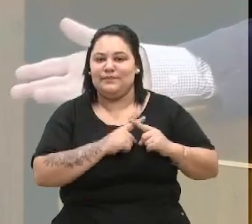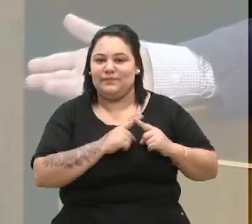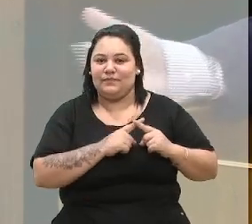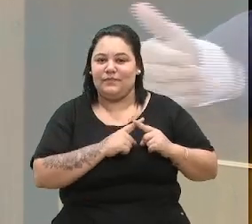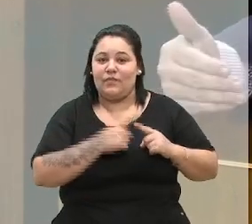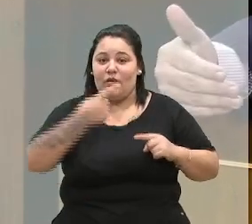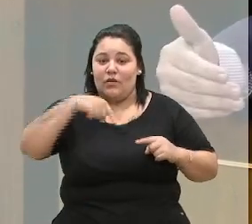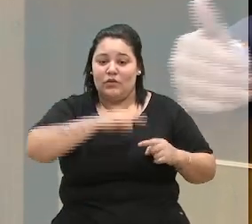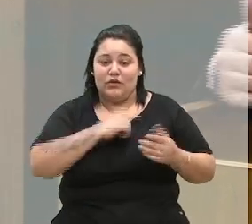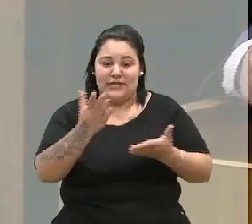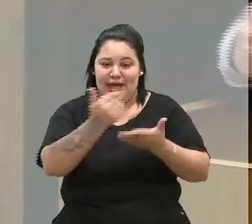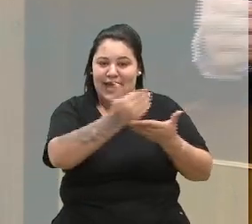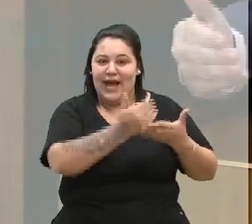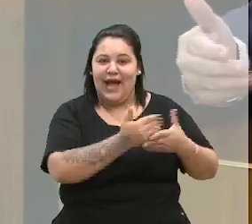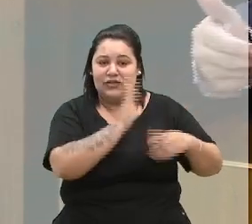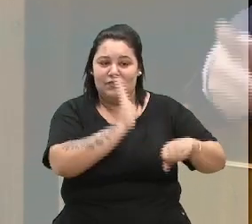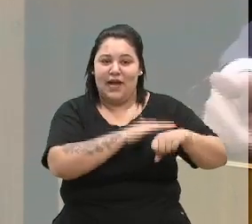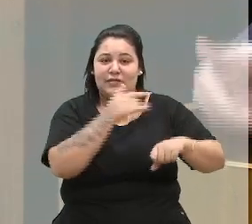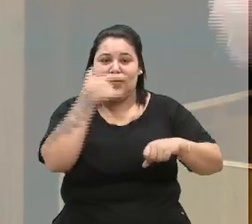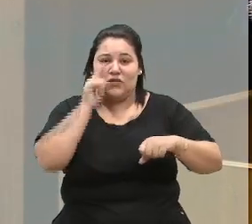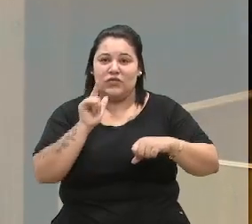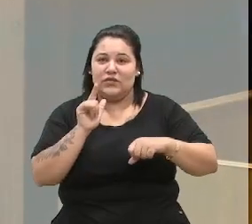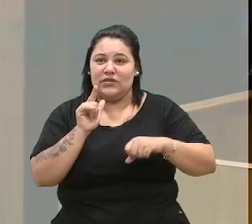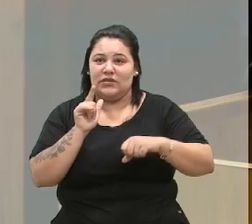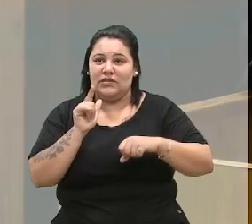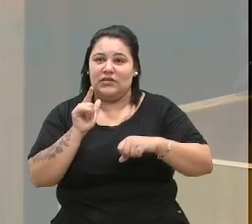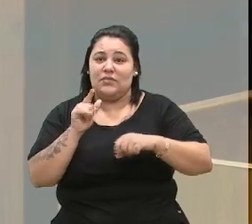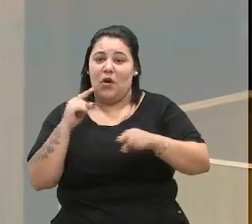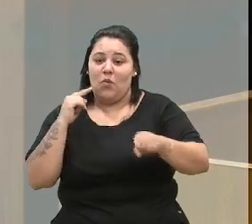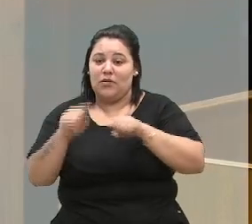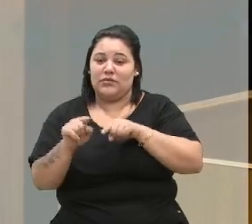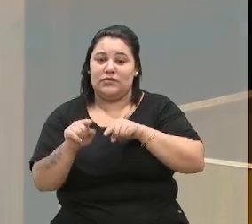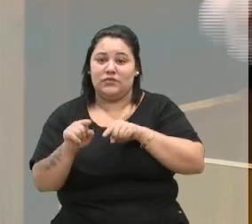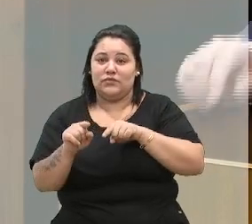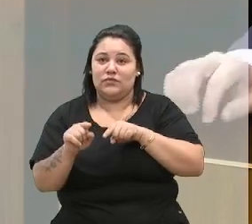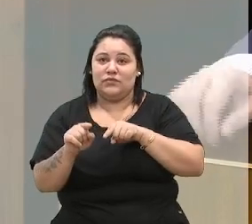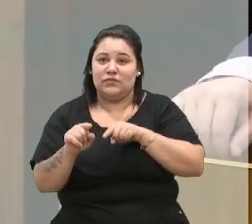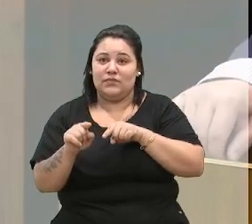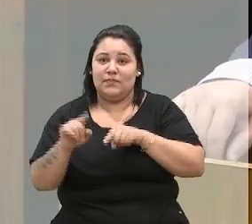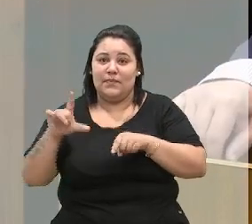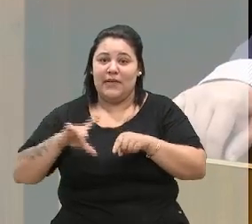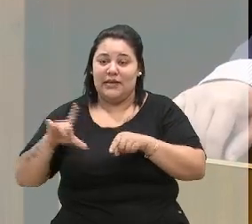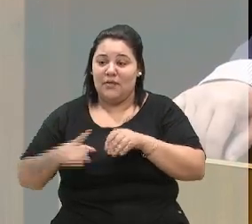gente arrecade mais para chegar na frente para ter um cashback maior. Quem paga essa conta?